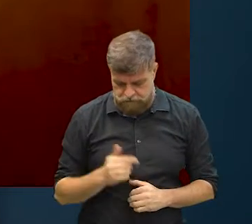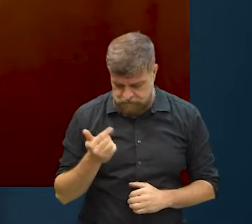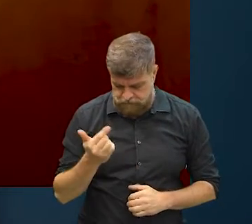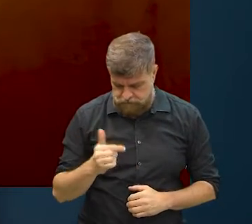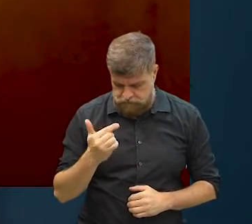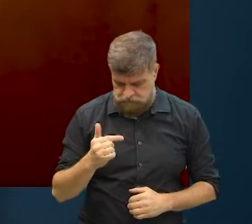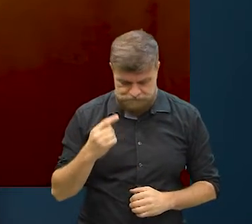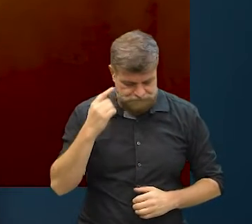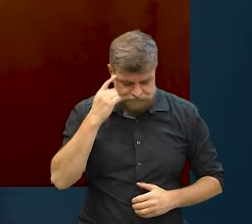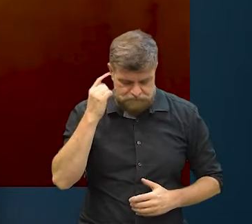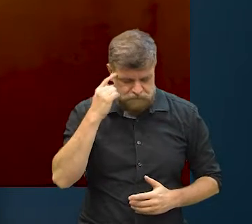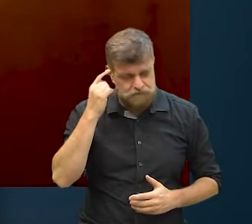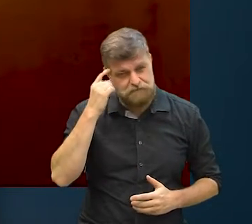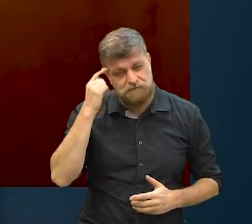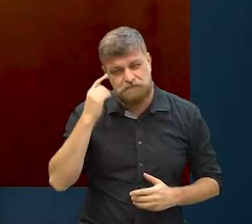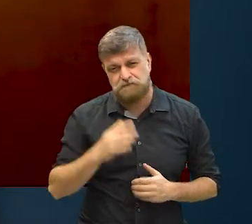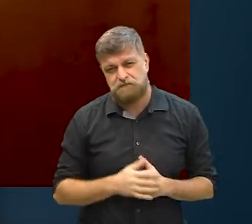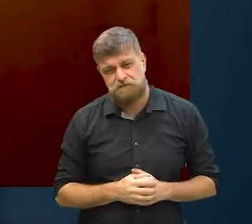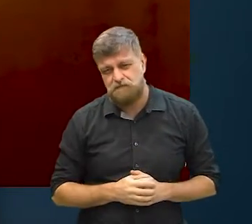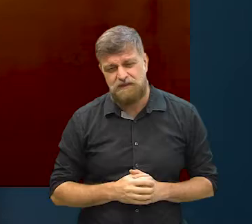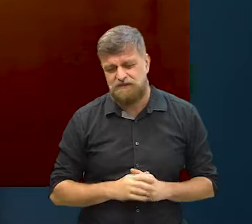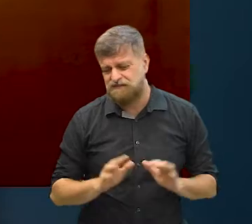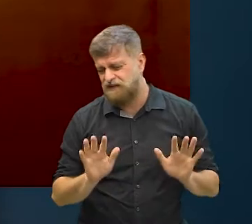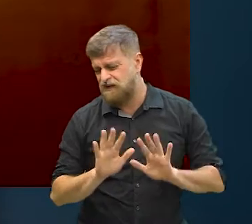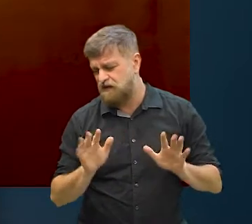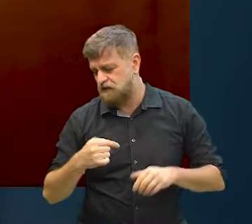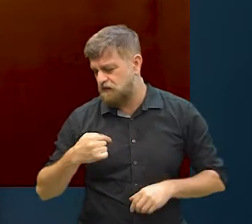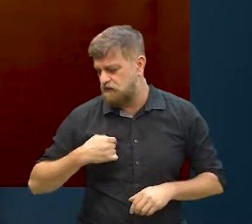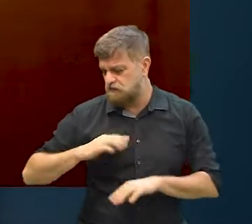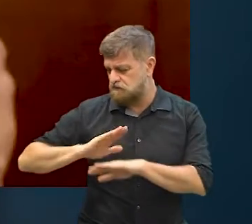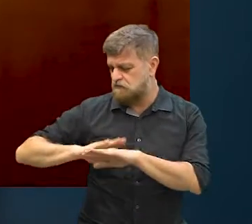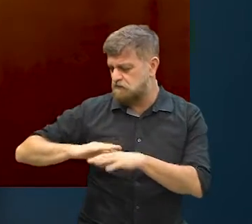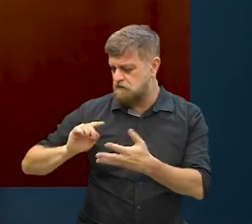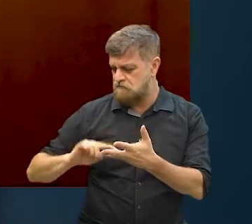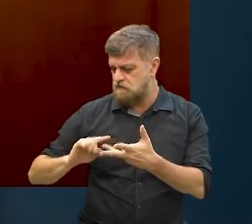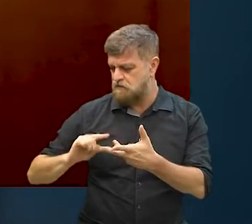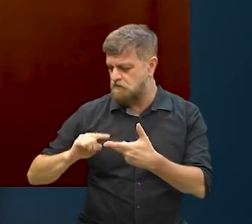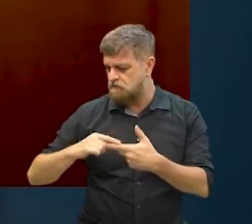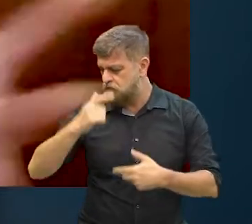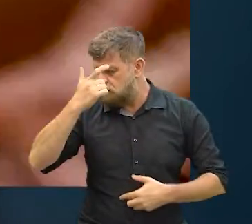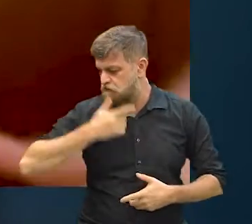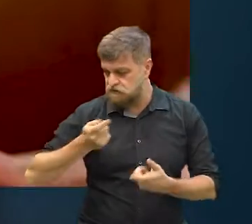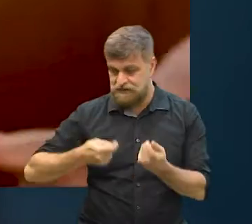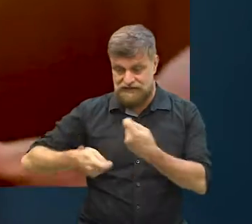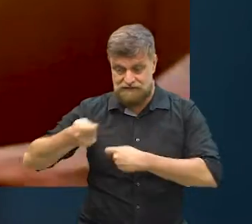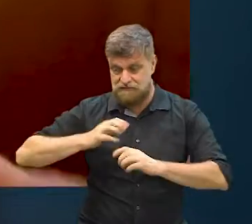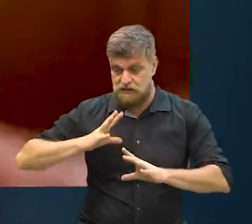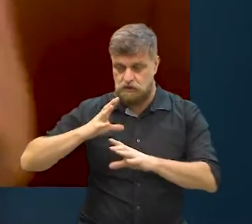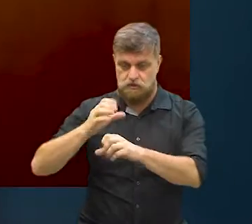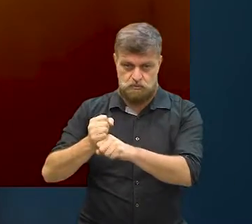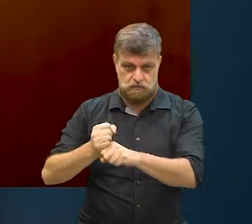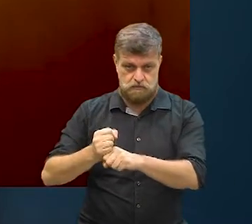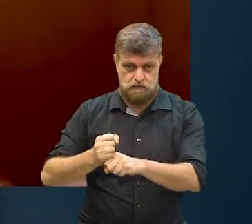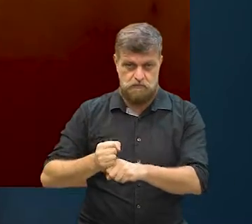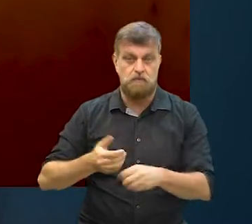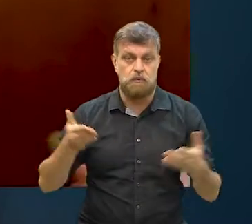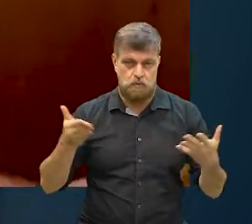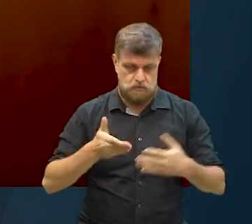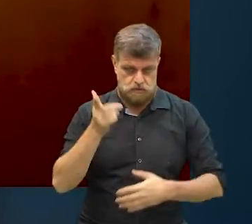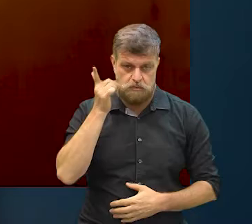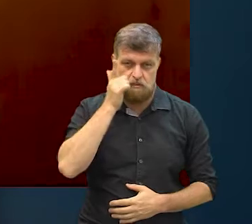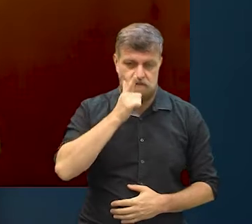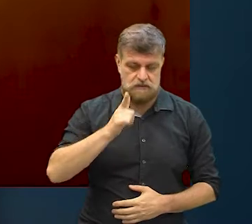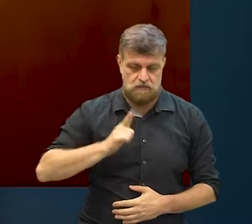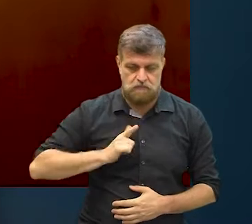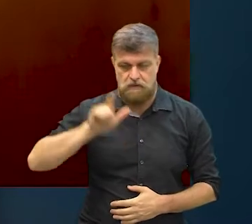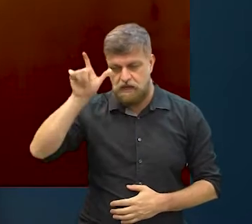você não tem esse lado, né? Esse lado eu vou fazer isso, fazer aquilo. Chegou uma hora que eu tinha que administrar tudo. Então, hoje eu administro tudo.